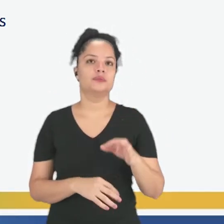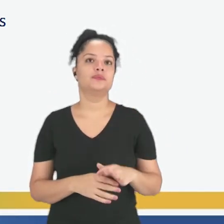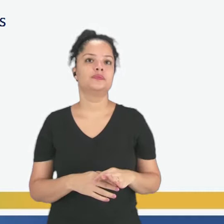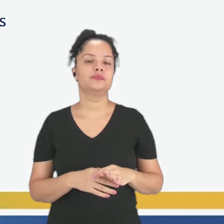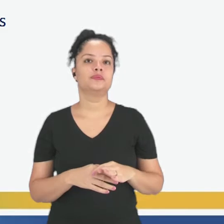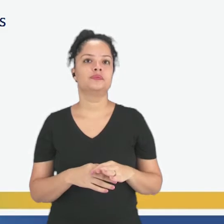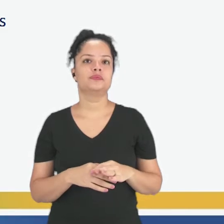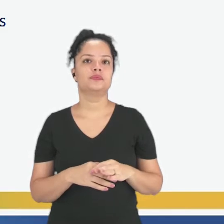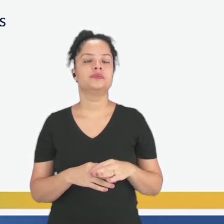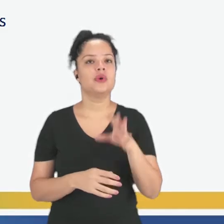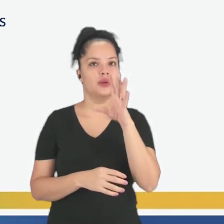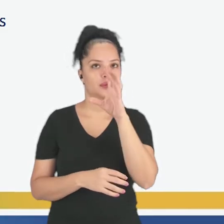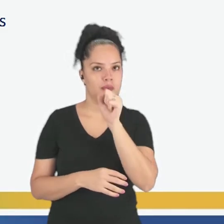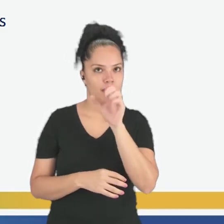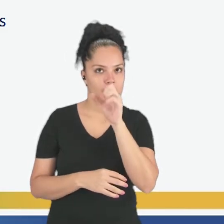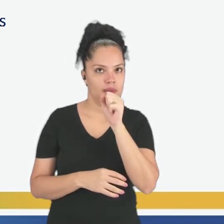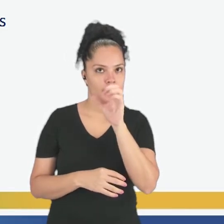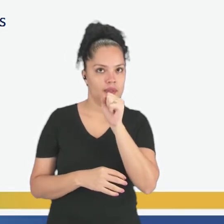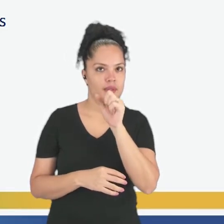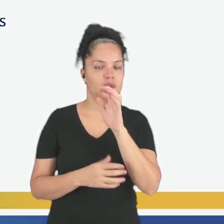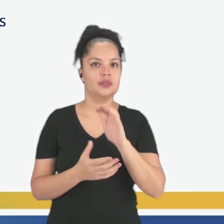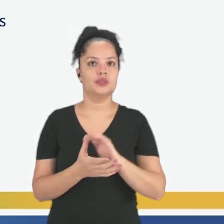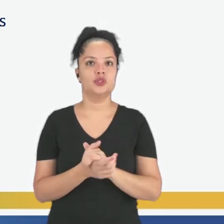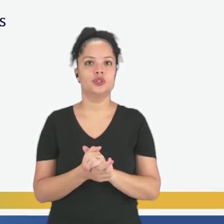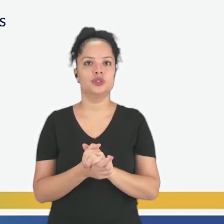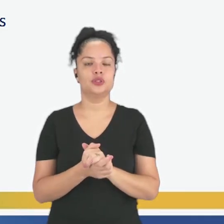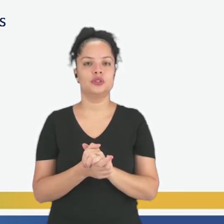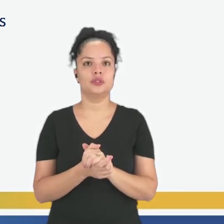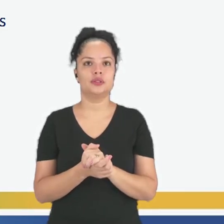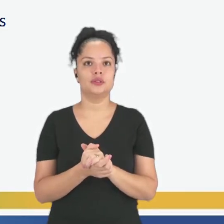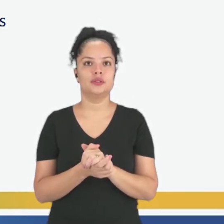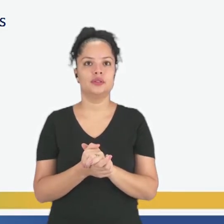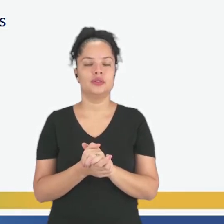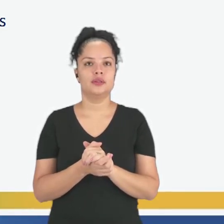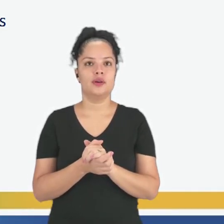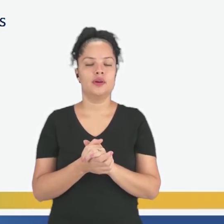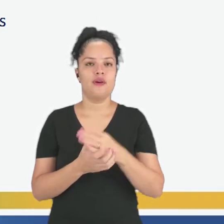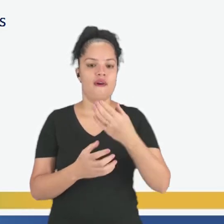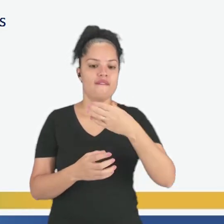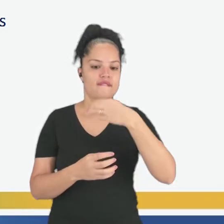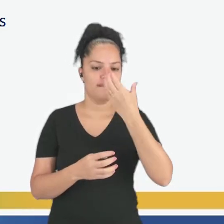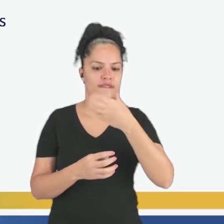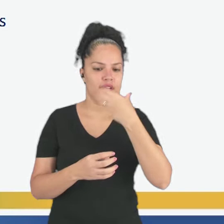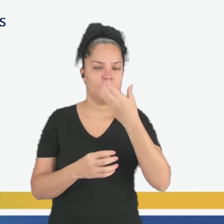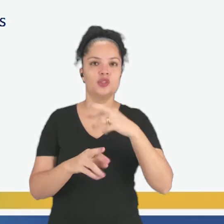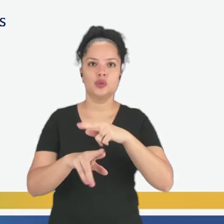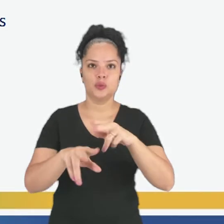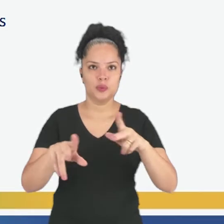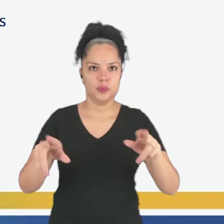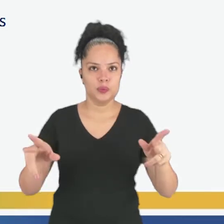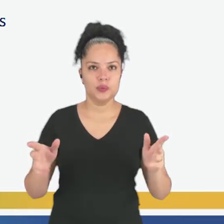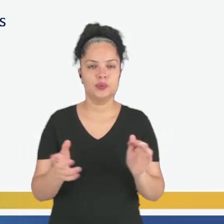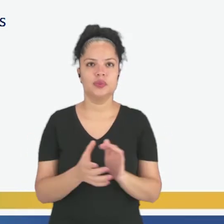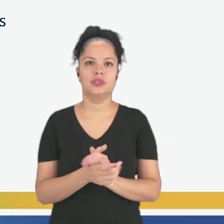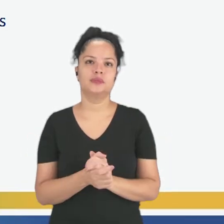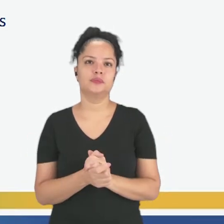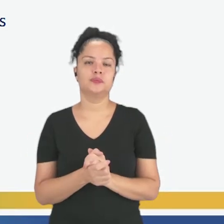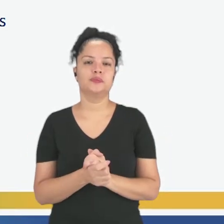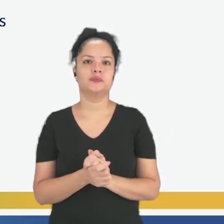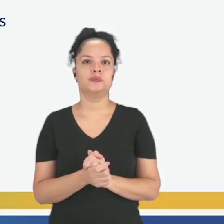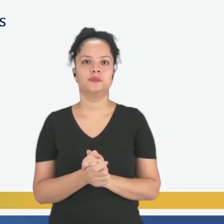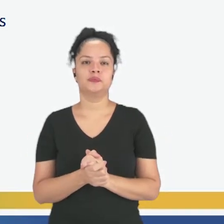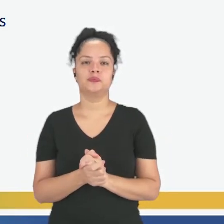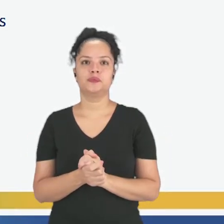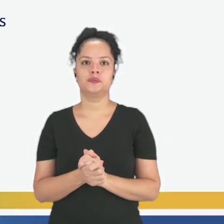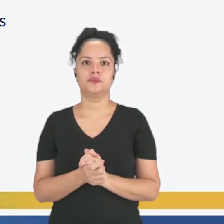grapes, uvas, orange, laranja, broccoli, brócolis,